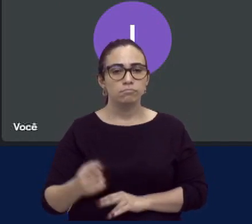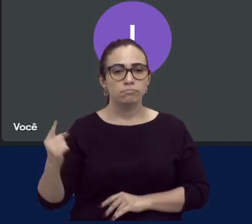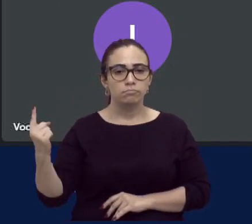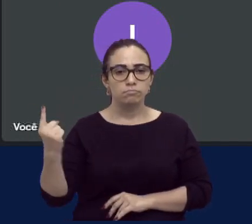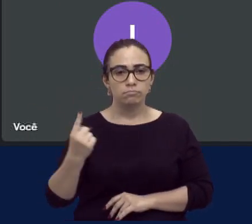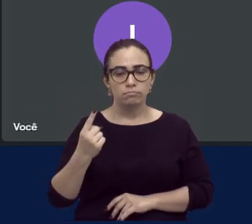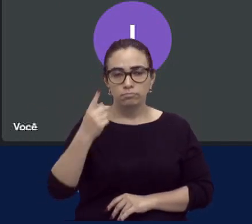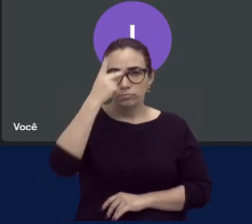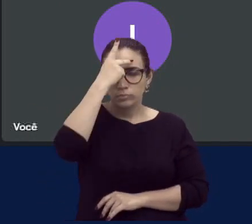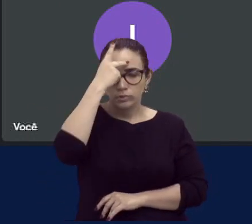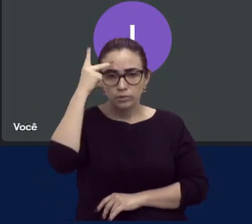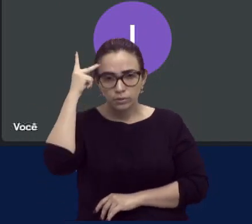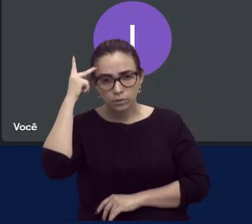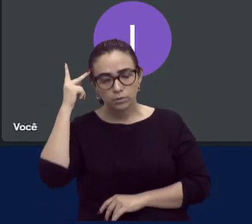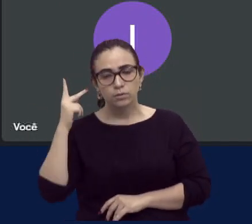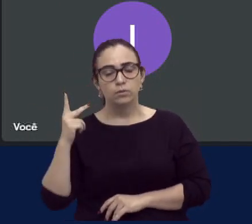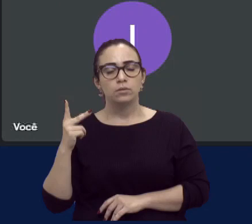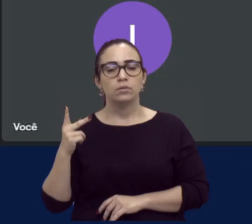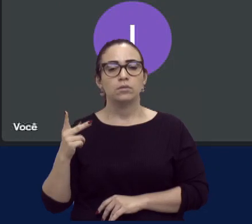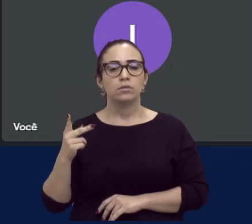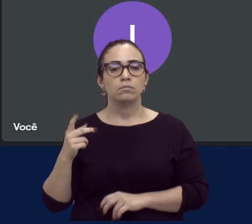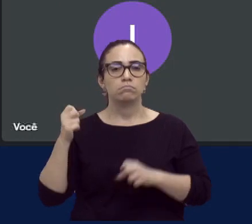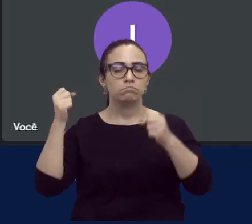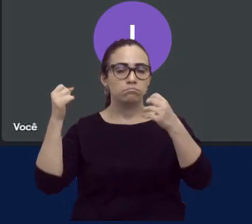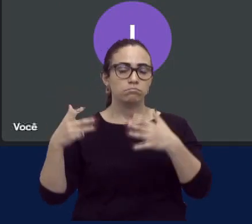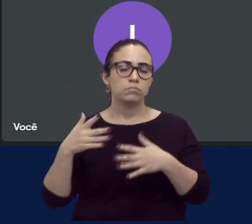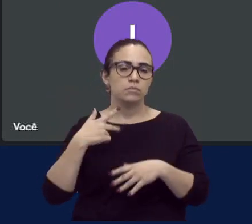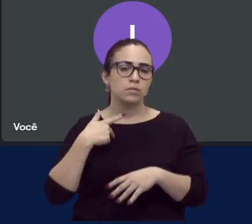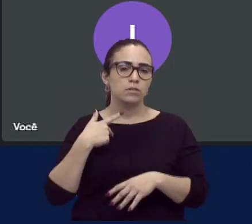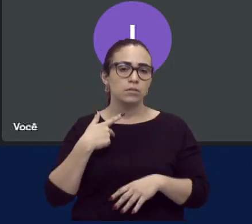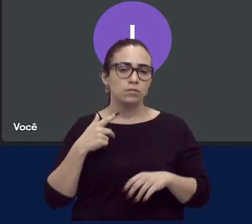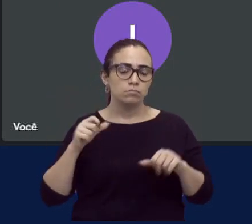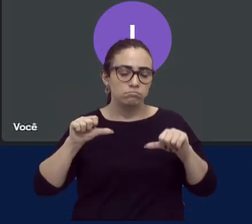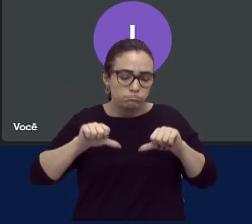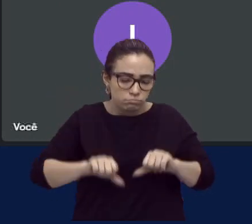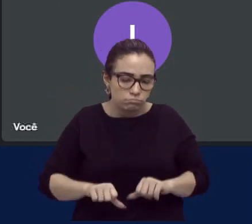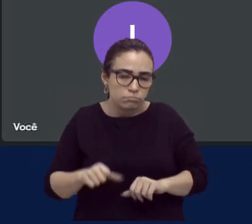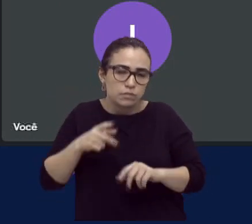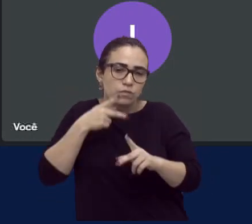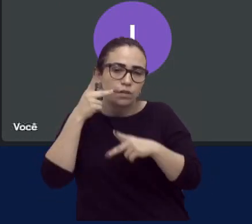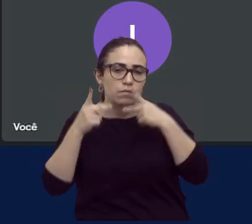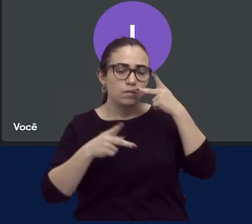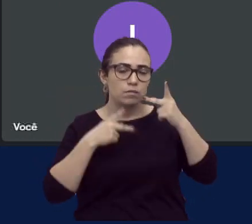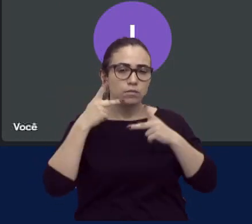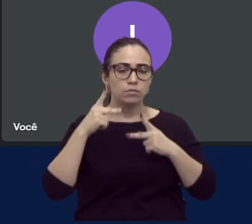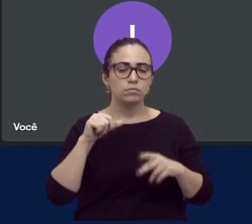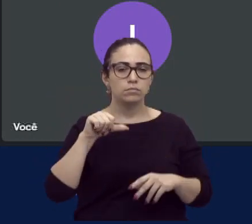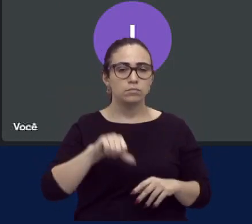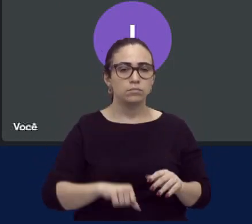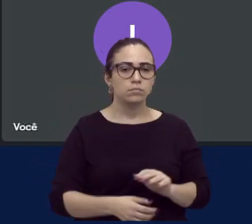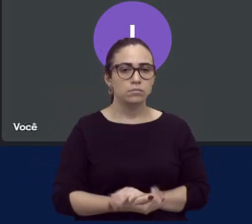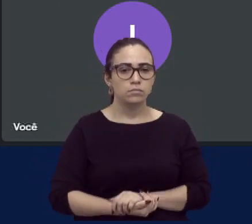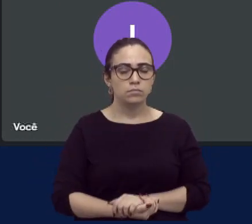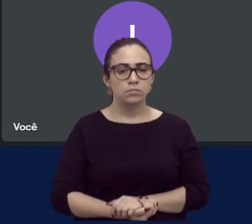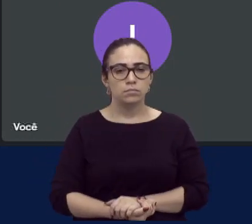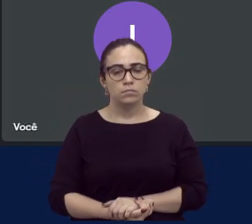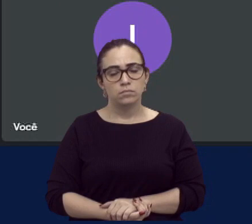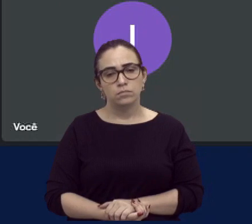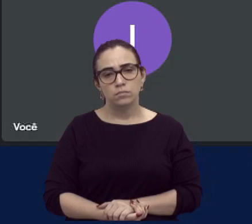dela era sempre maior, a tal ponto de chegar e num contexto tal, e dizer assim, olha,